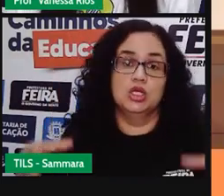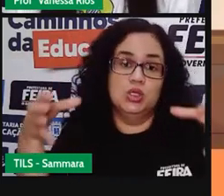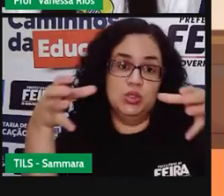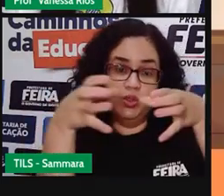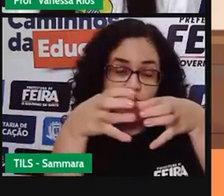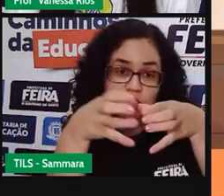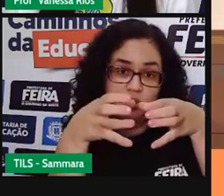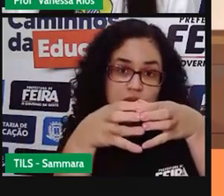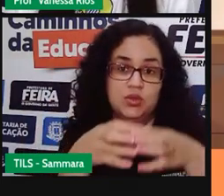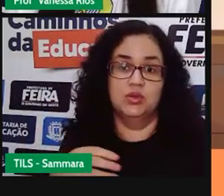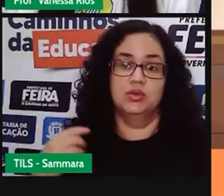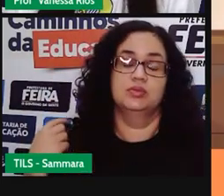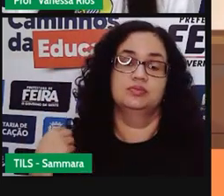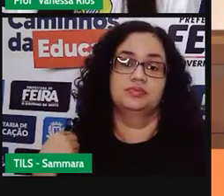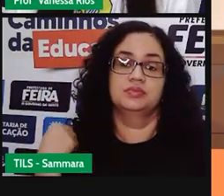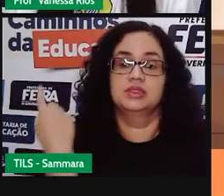turma.